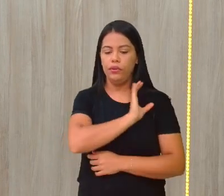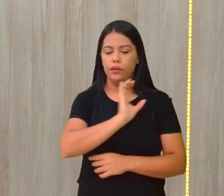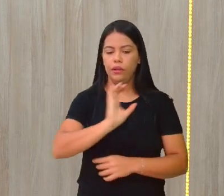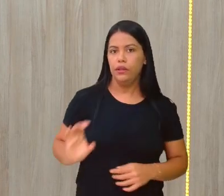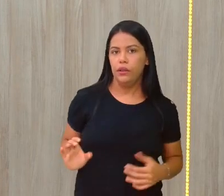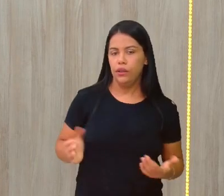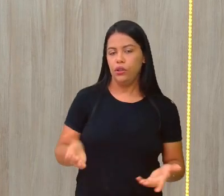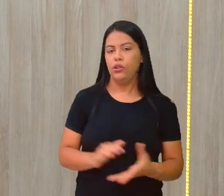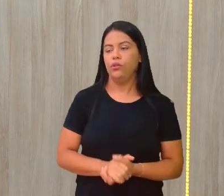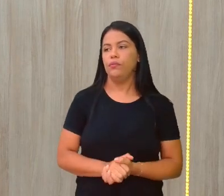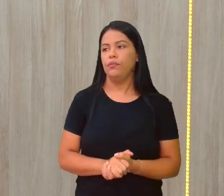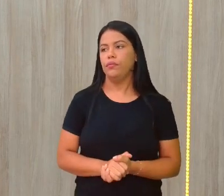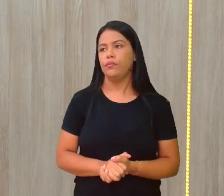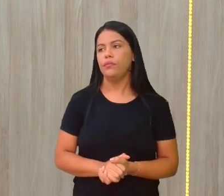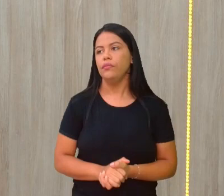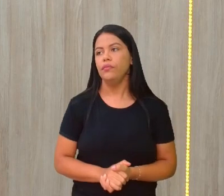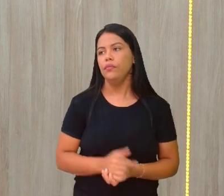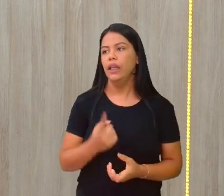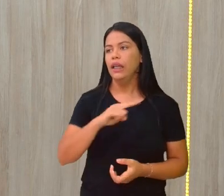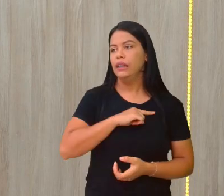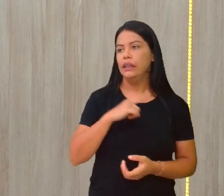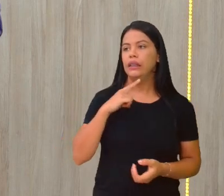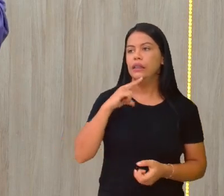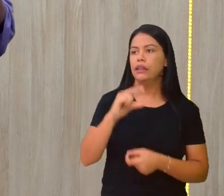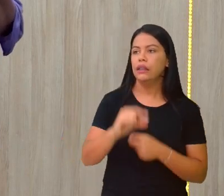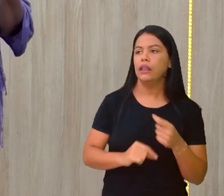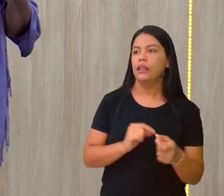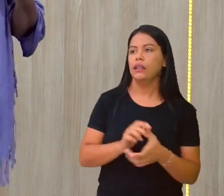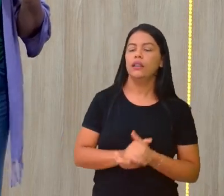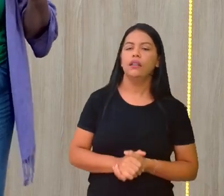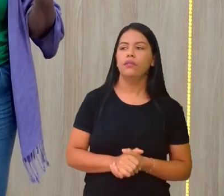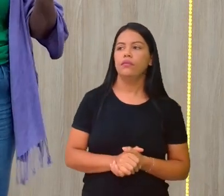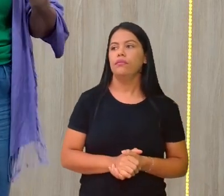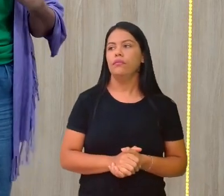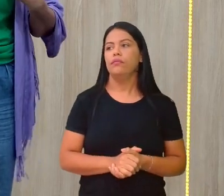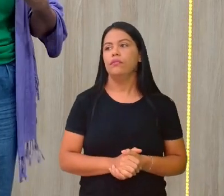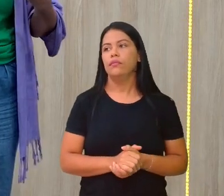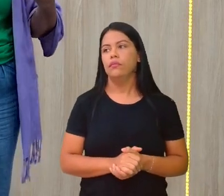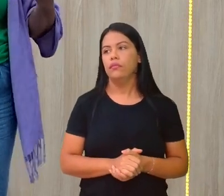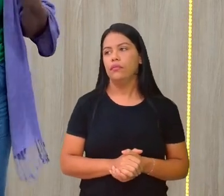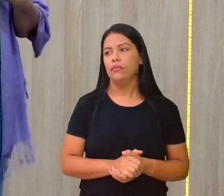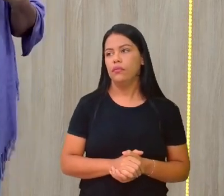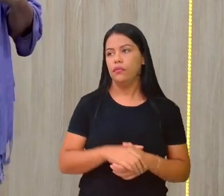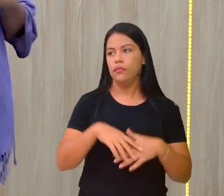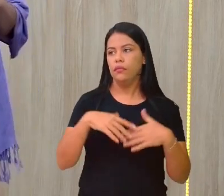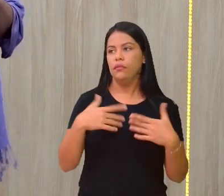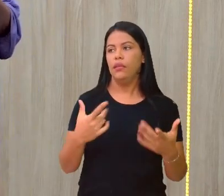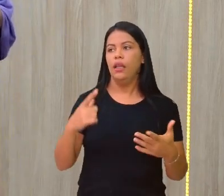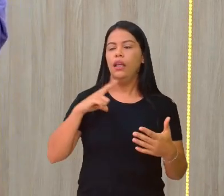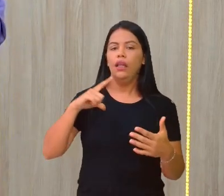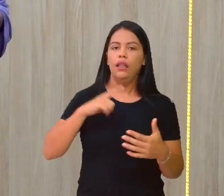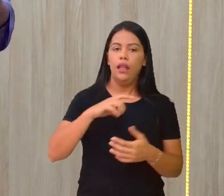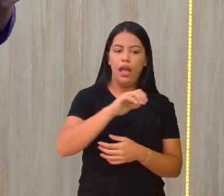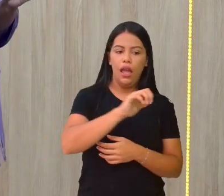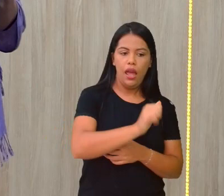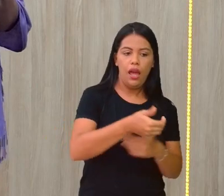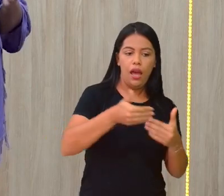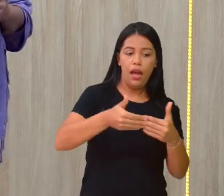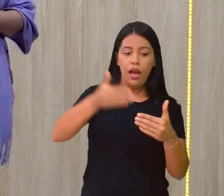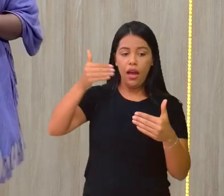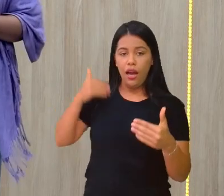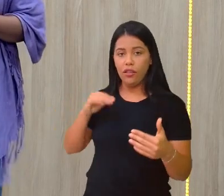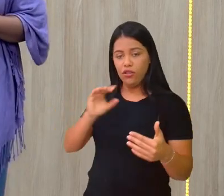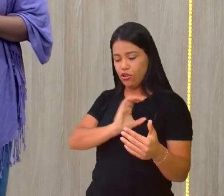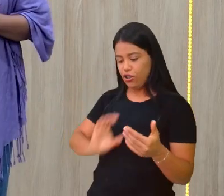foi... tanto é que a gente tem o AC e o DC, antes de Cristo, depois de Cristo, para